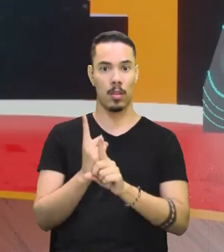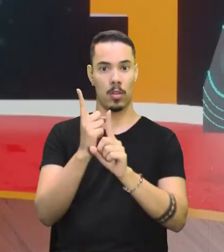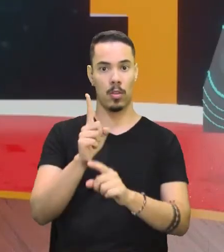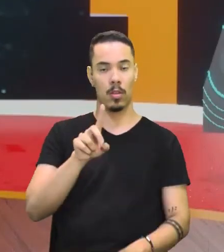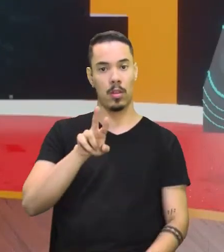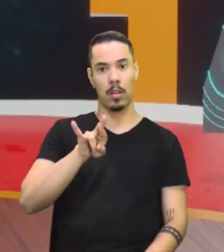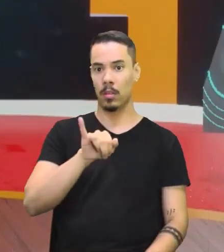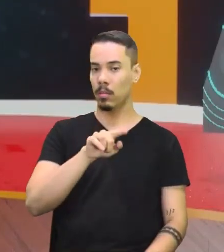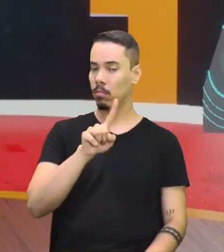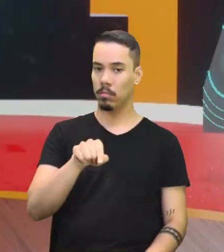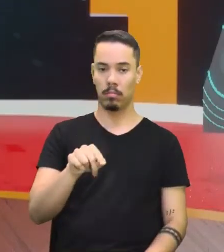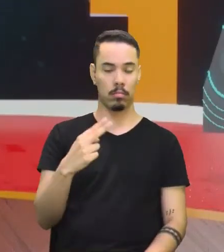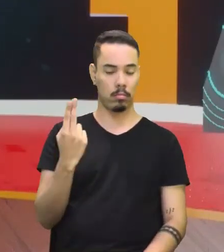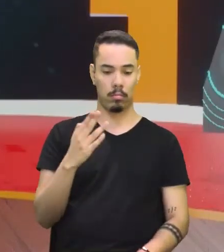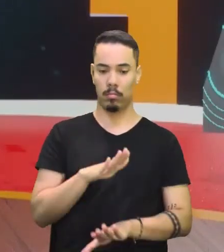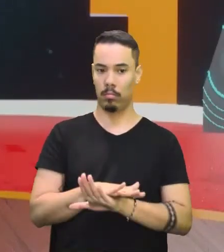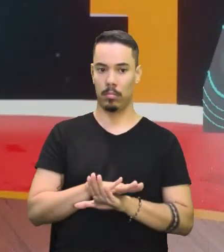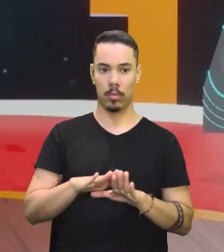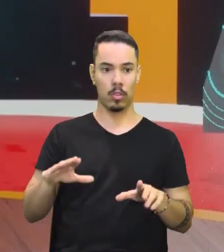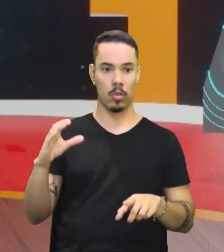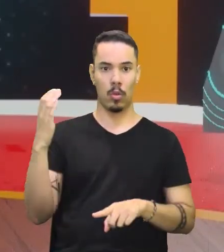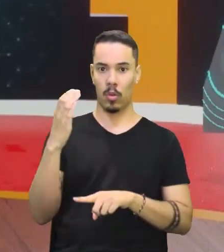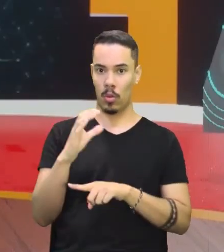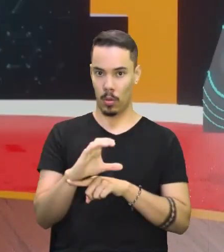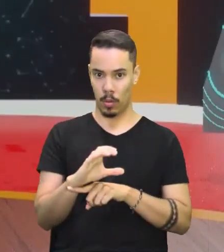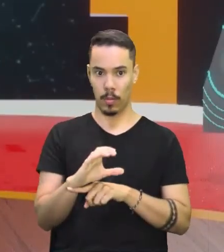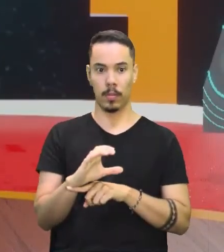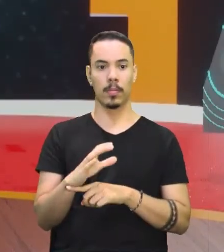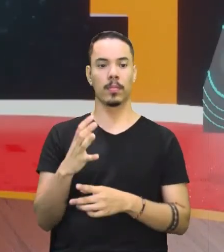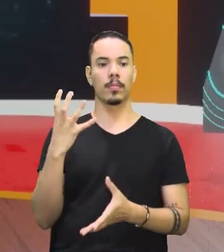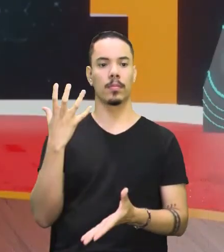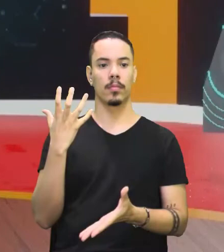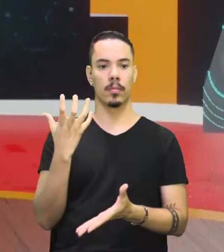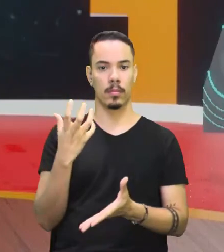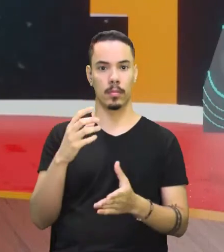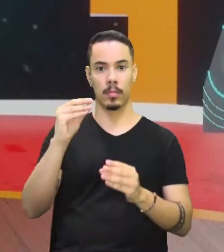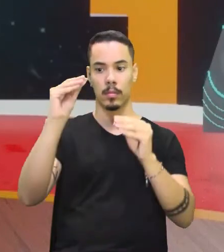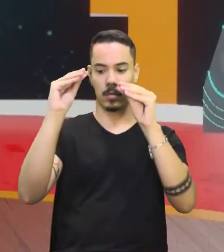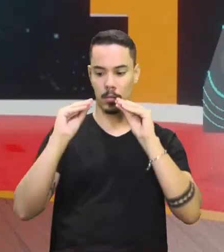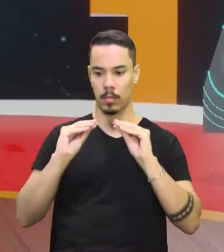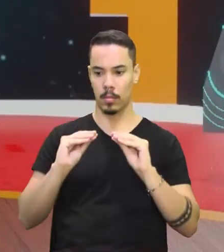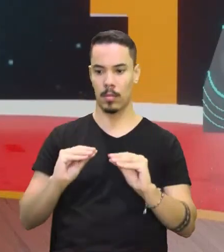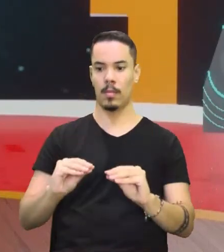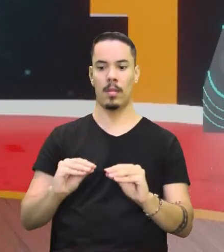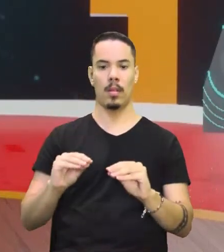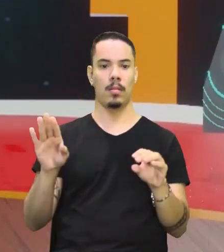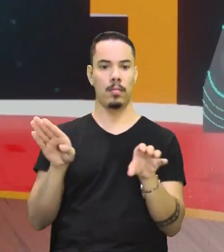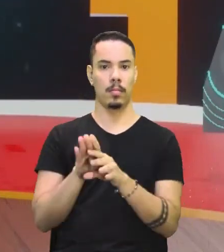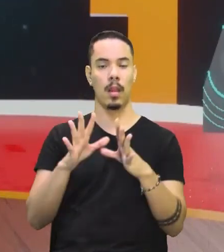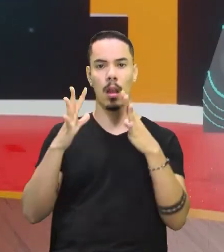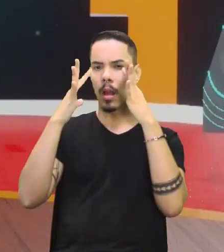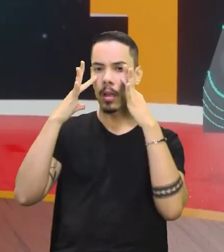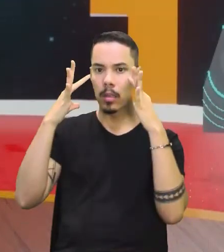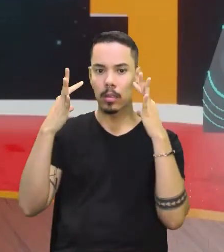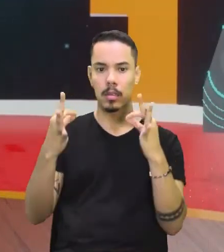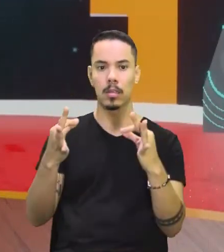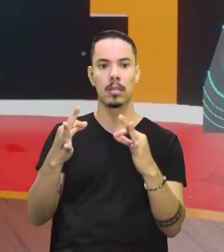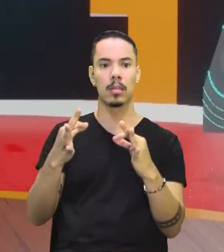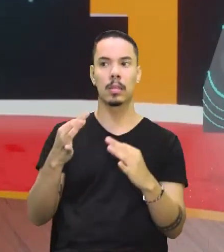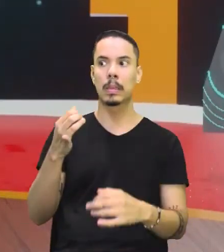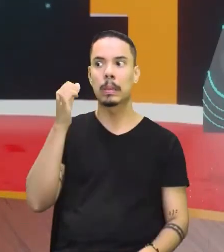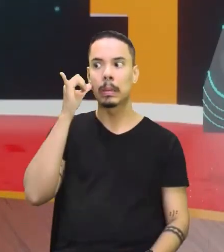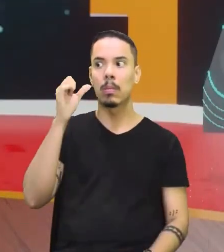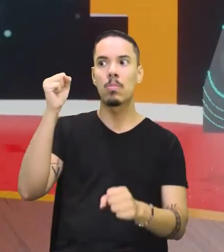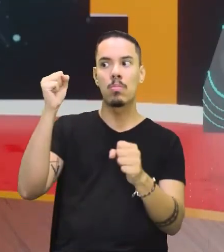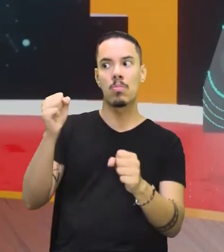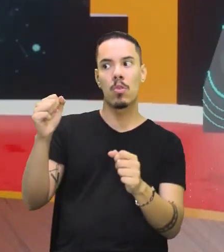polinômio? Já é. Beleza, coloca lá no dispositivo, baixa os coeficientes numéricos com aquela atenção de que pode estar faltando algum, tem que